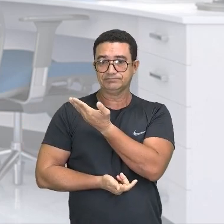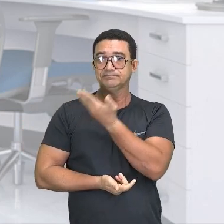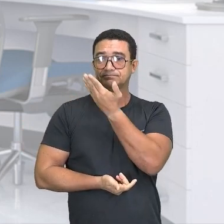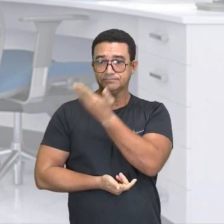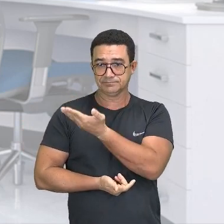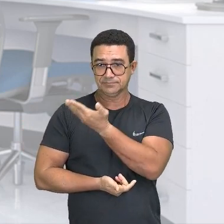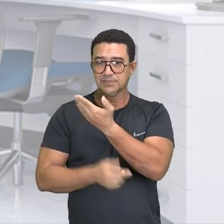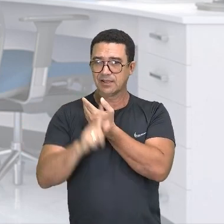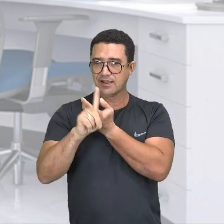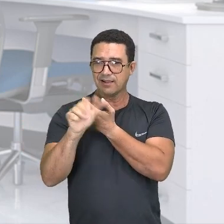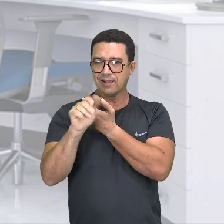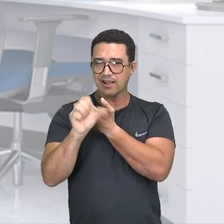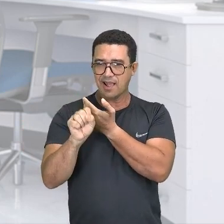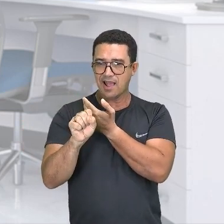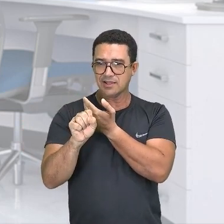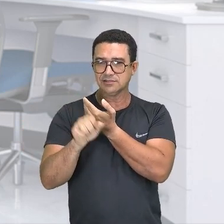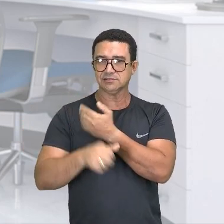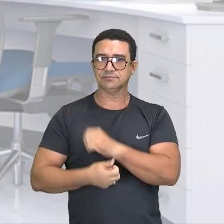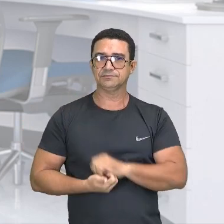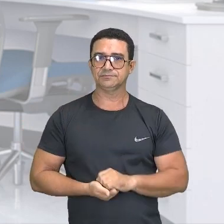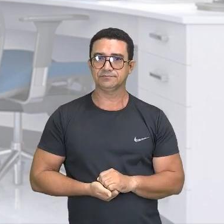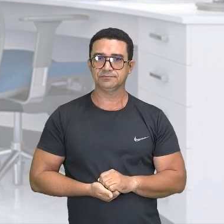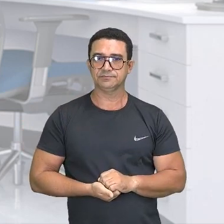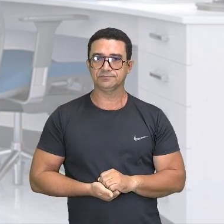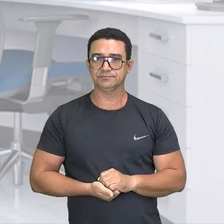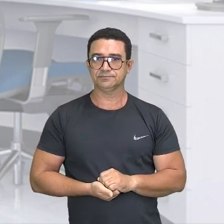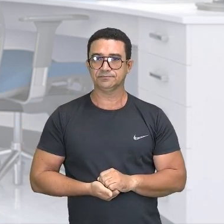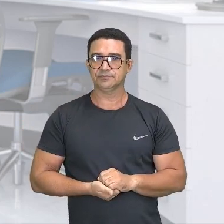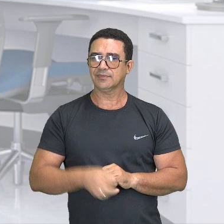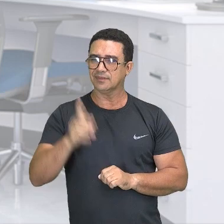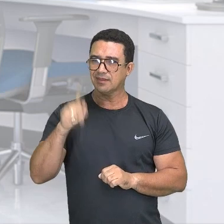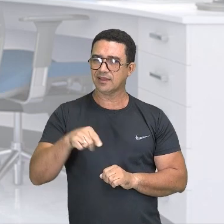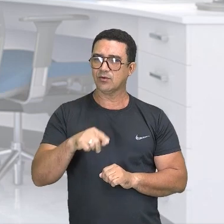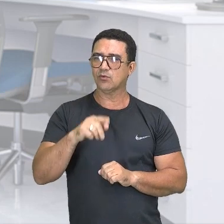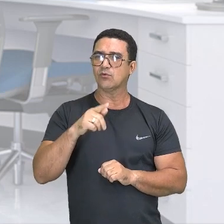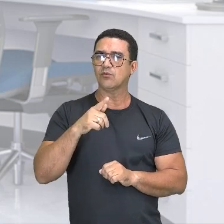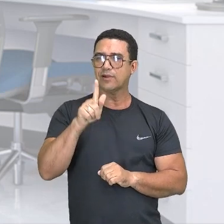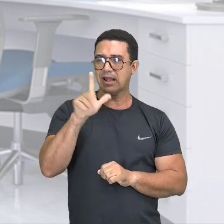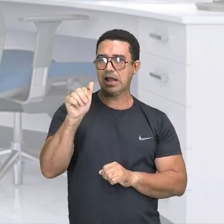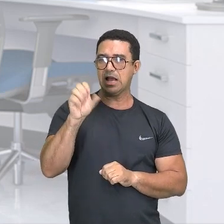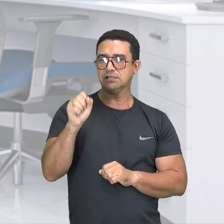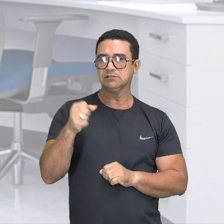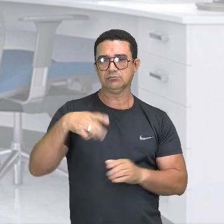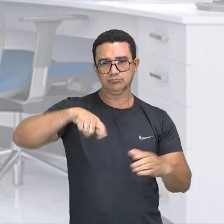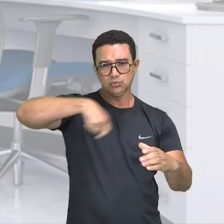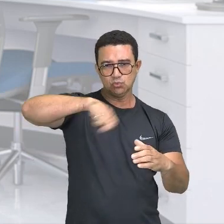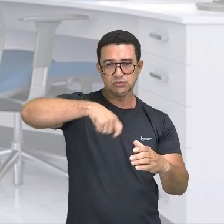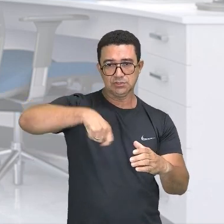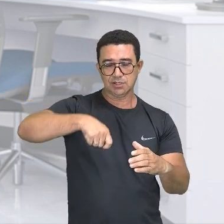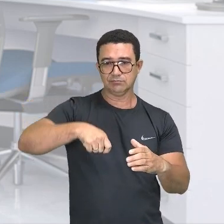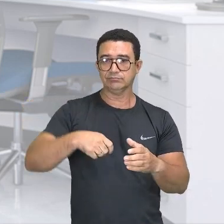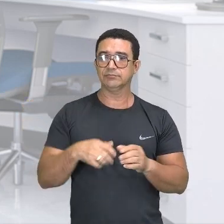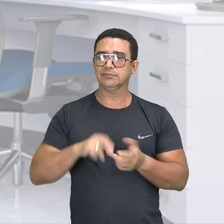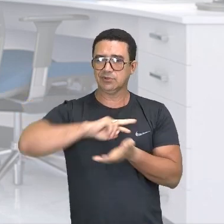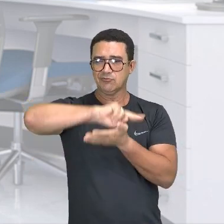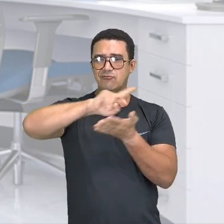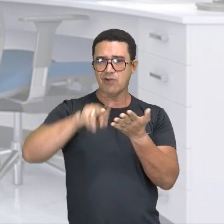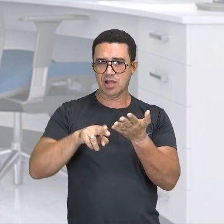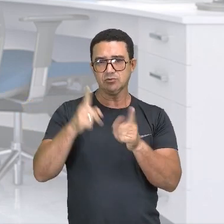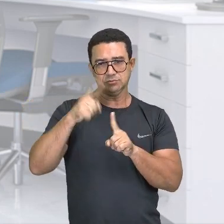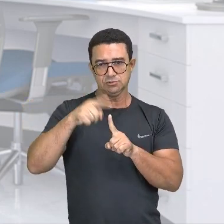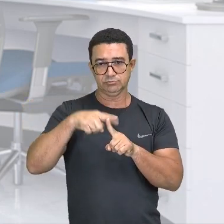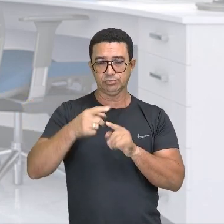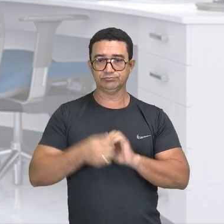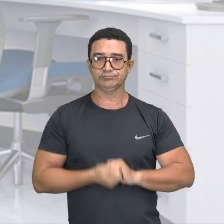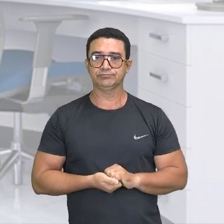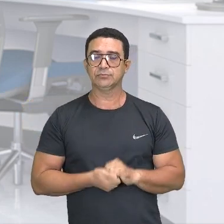que é o gás liquefeito de petróleo, que é o nosso gás de cozinha, óleo diesel e muitos outros subprodutos. E a queima